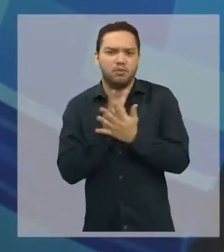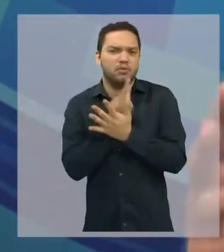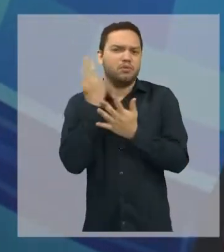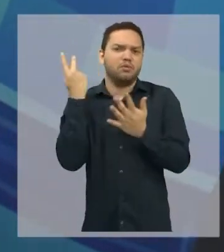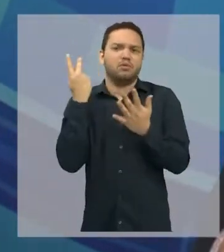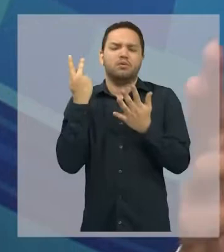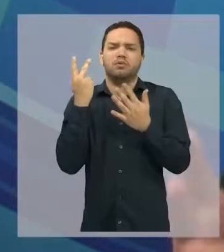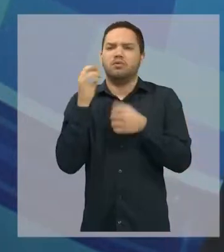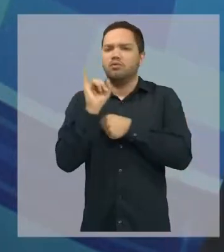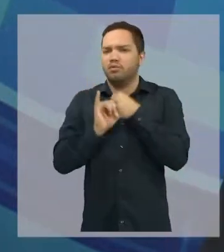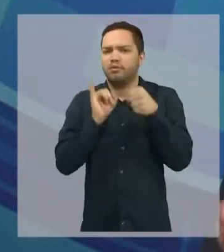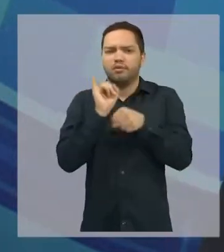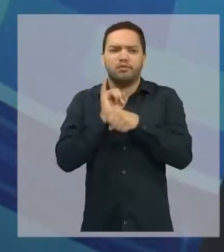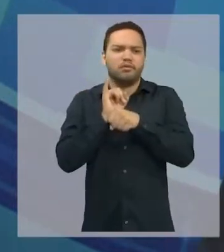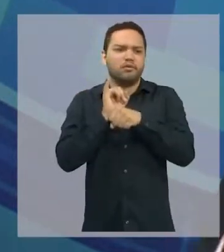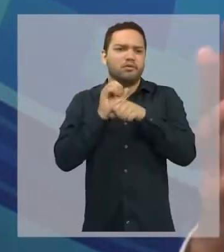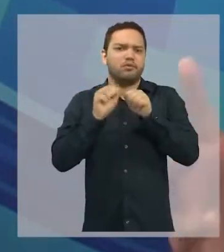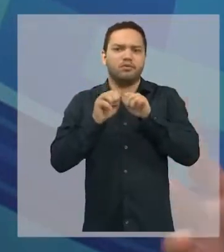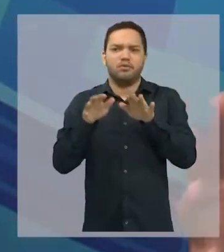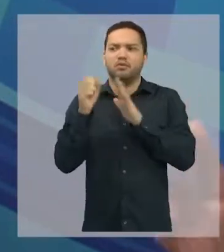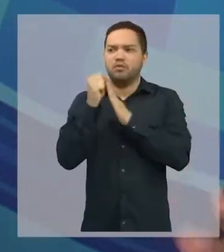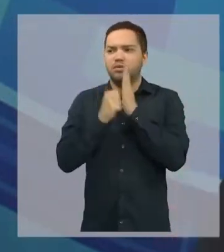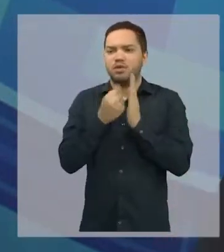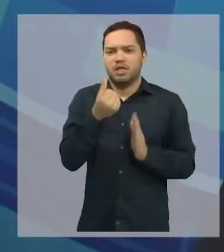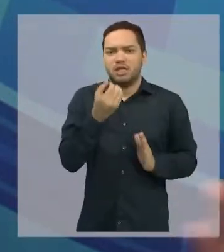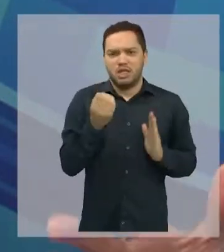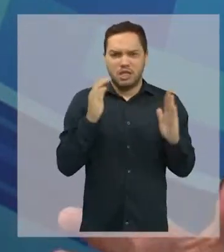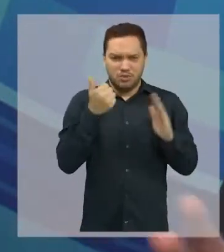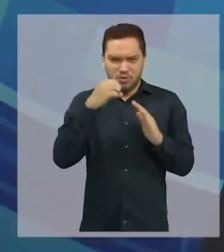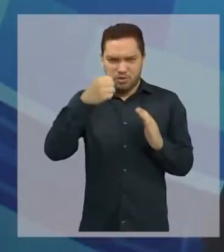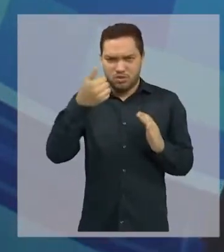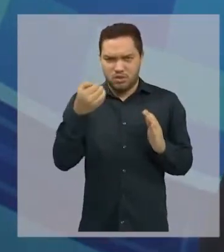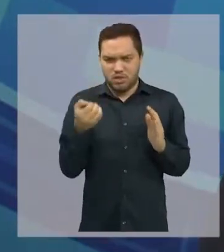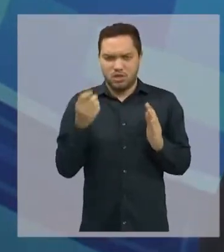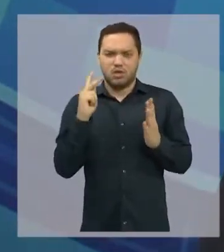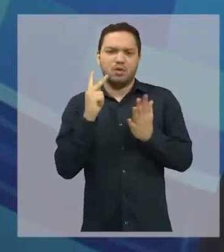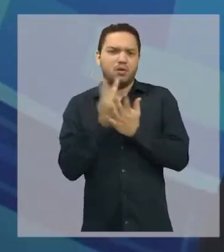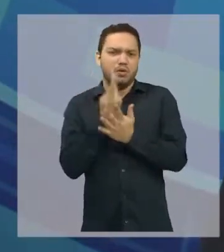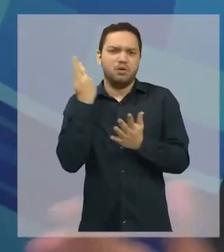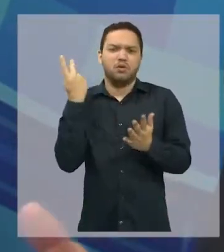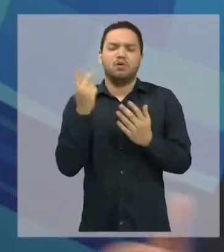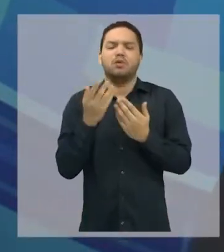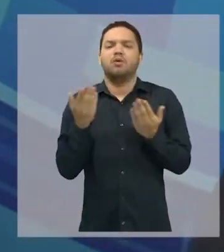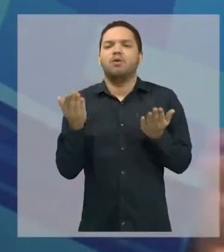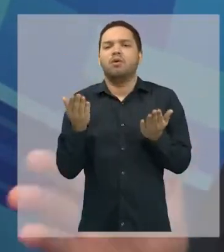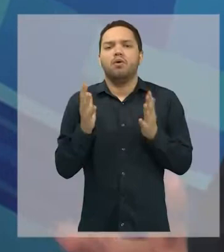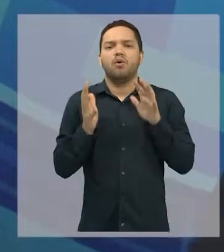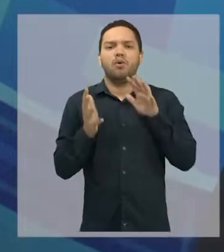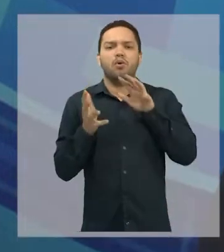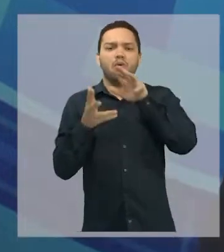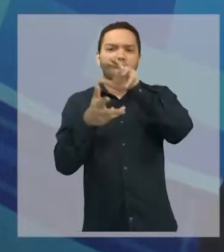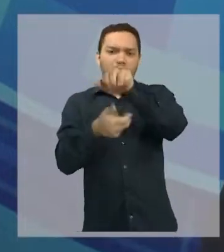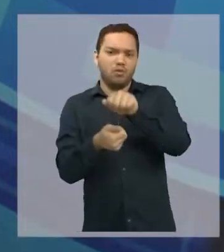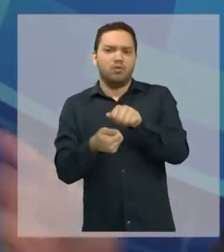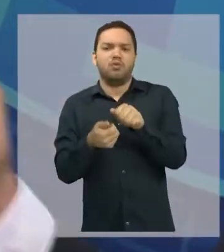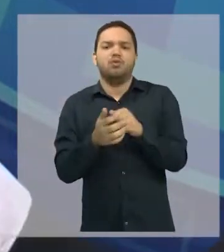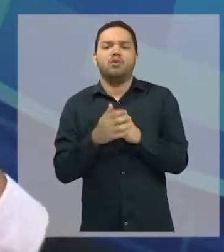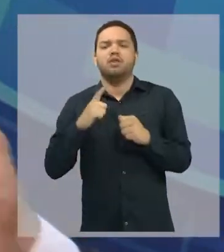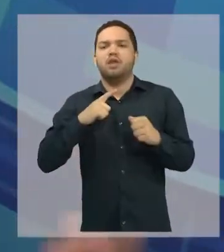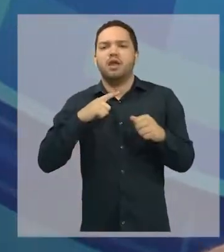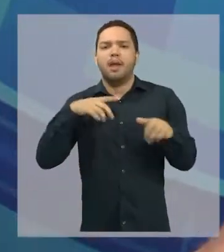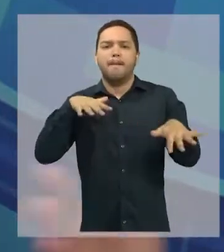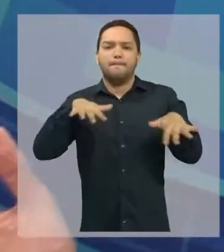globalização, a tal aldeia global de que falava McLuhan nos anos 60 se tornou uma realidade. E o que se passa no mundo hoje, digamos, essa era